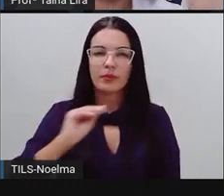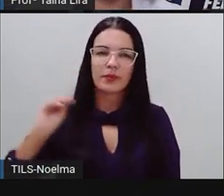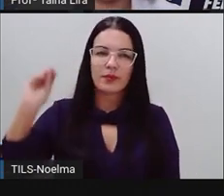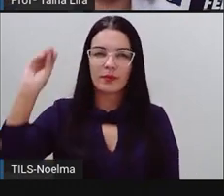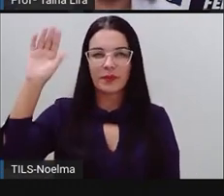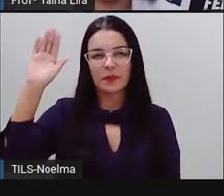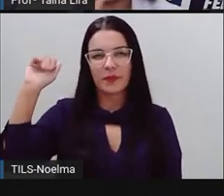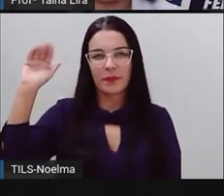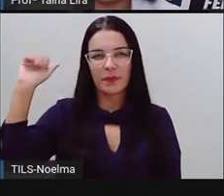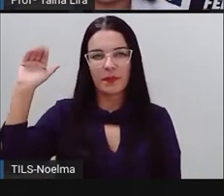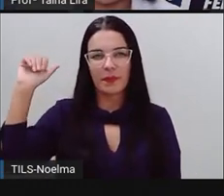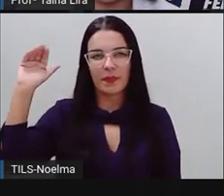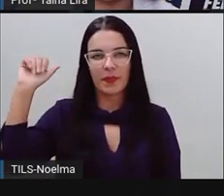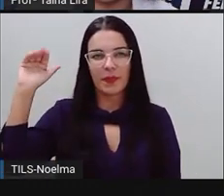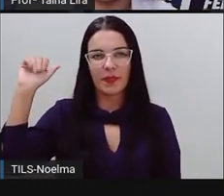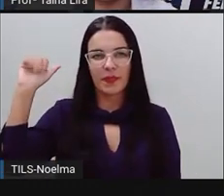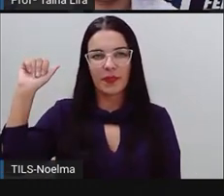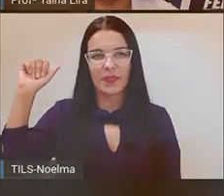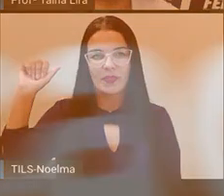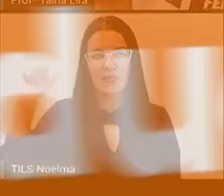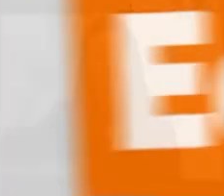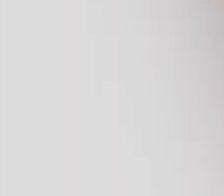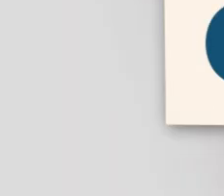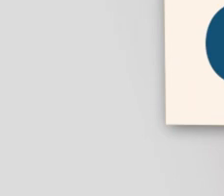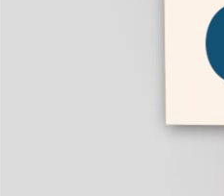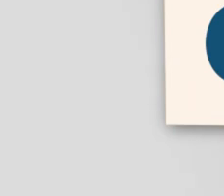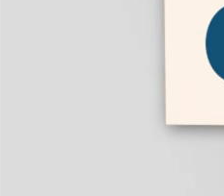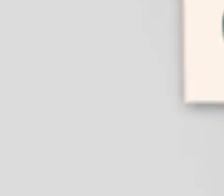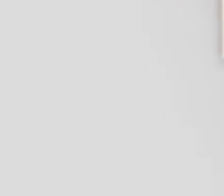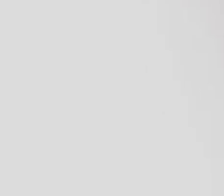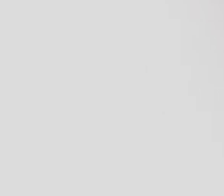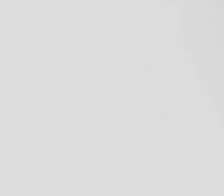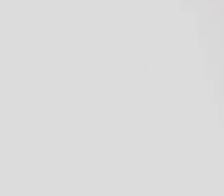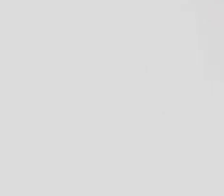um beijo até a próxima aula 1